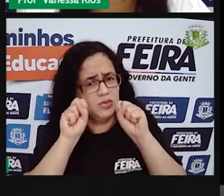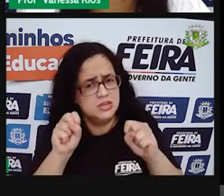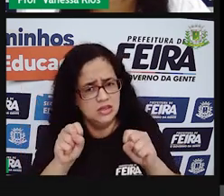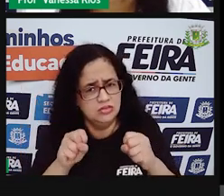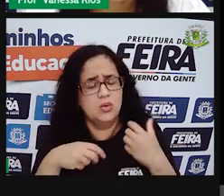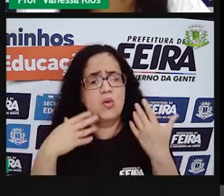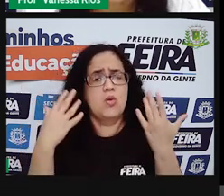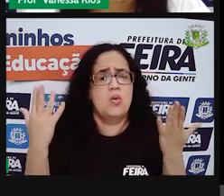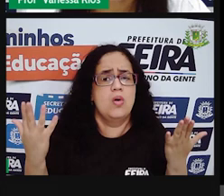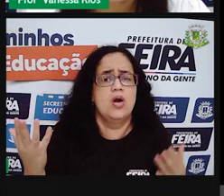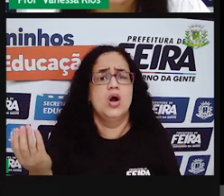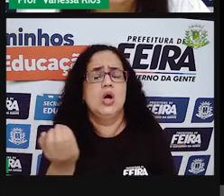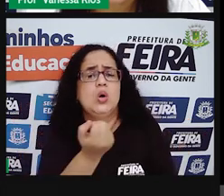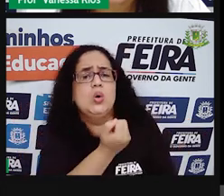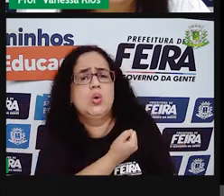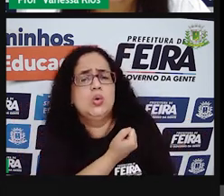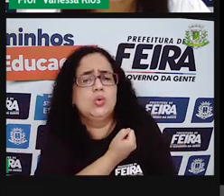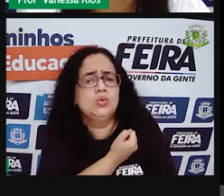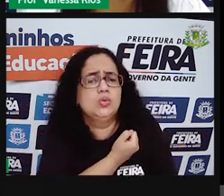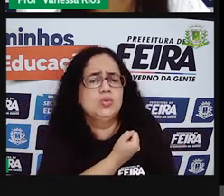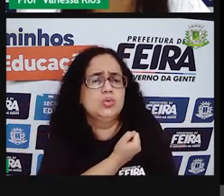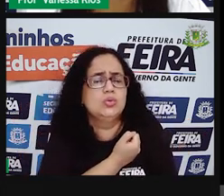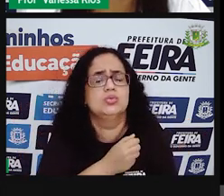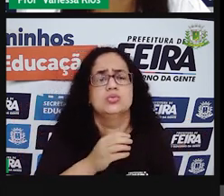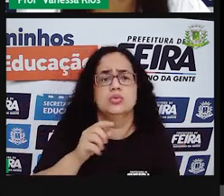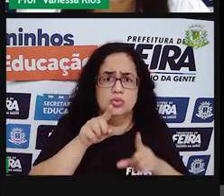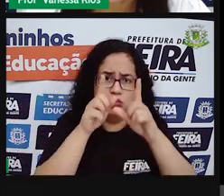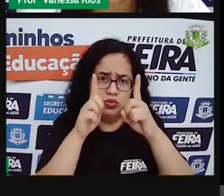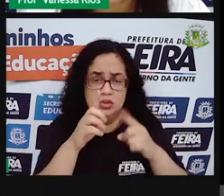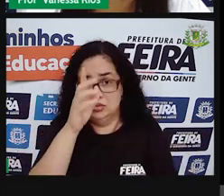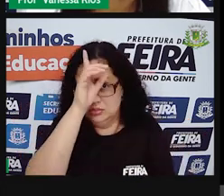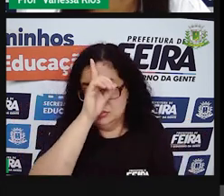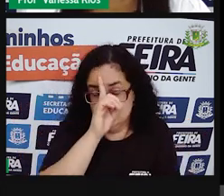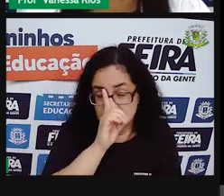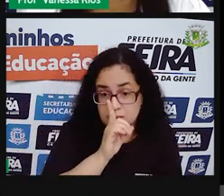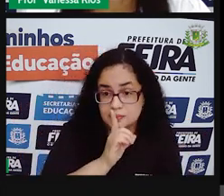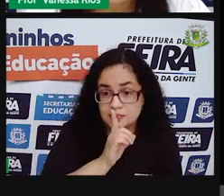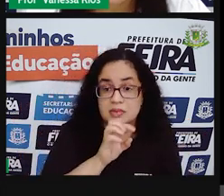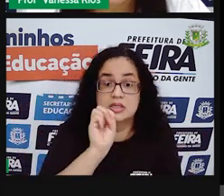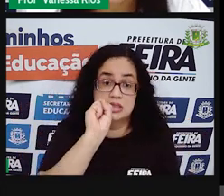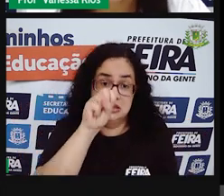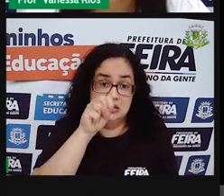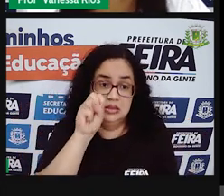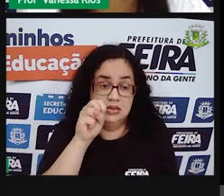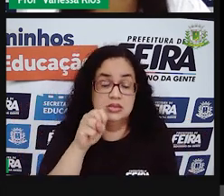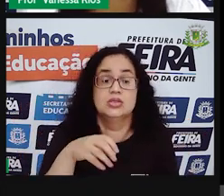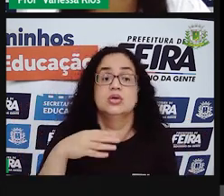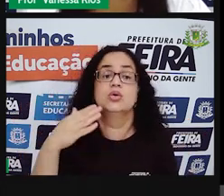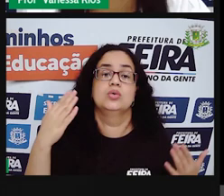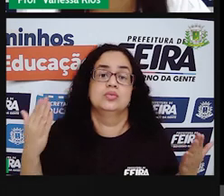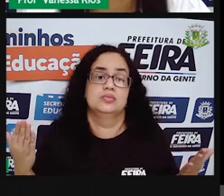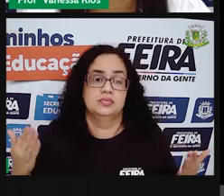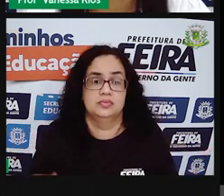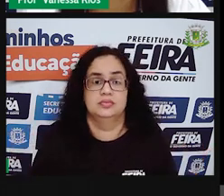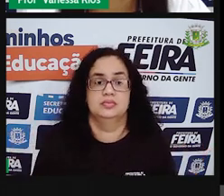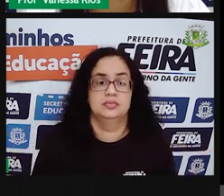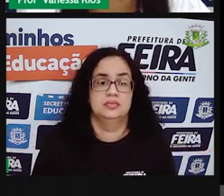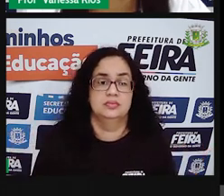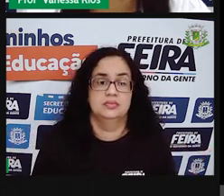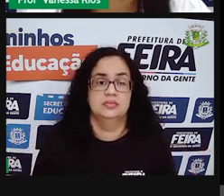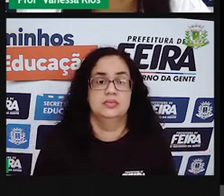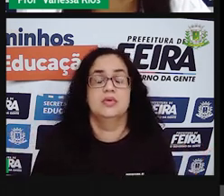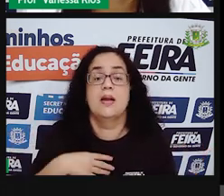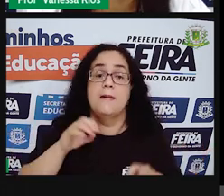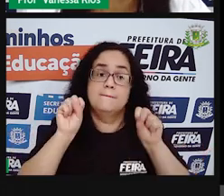É possível determinar a relação dos quadrados amarelos? Sim, não é? Registre suas conclusões. Então,